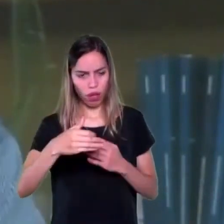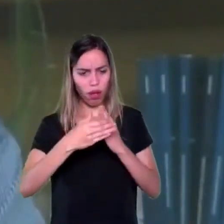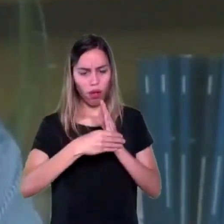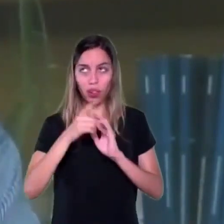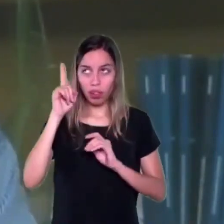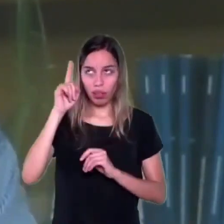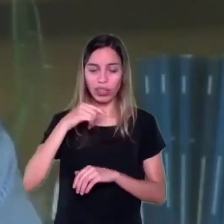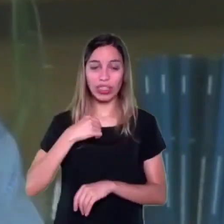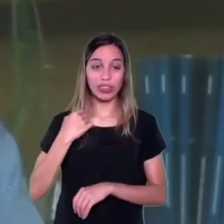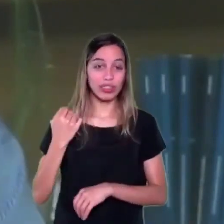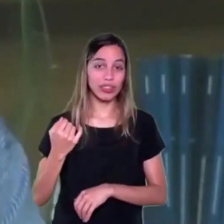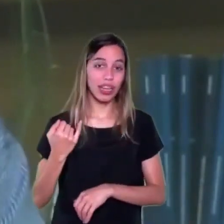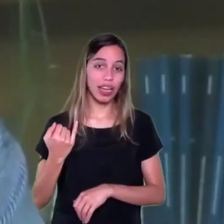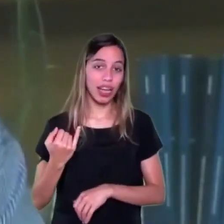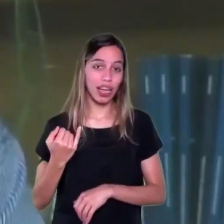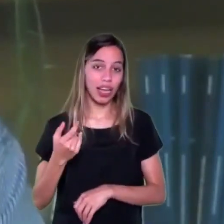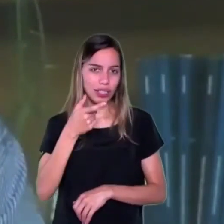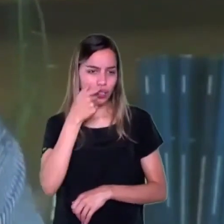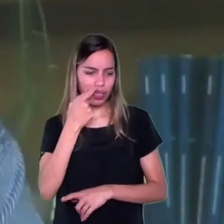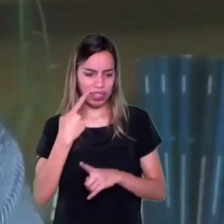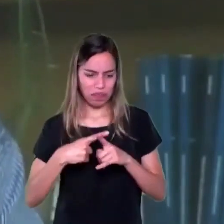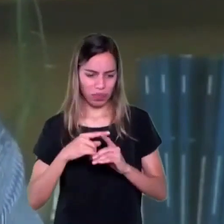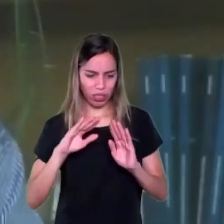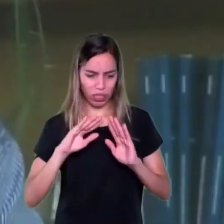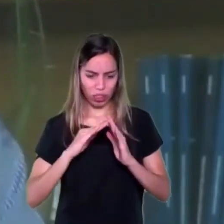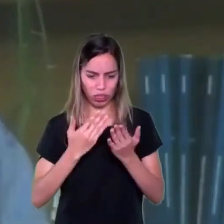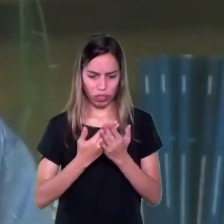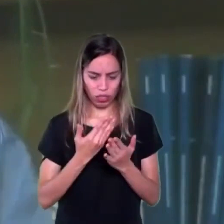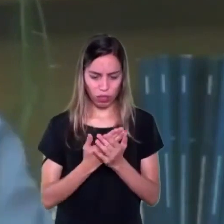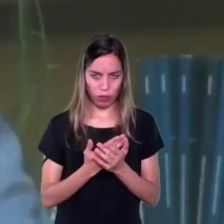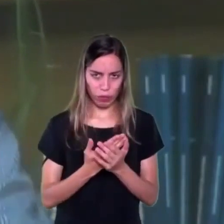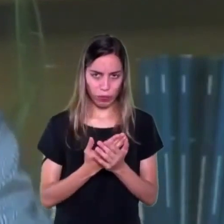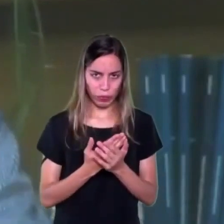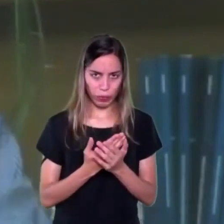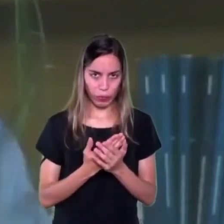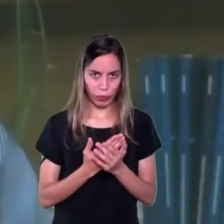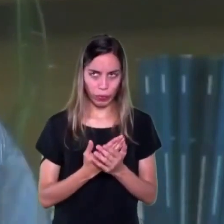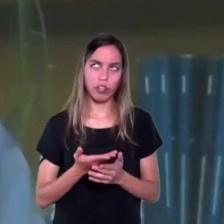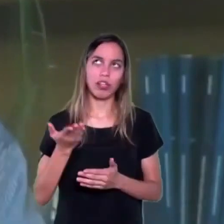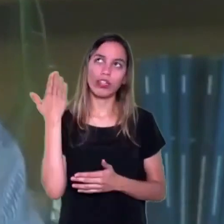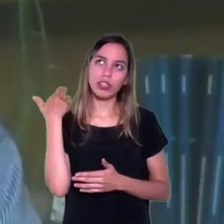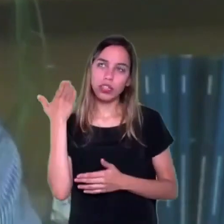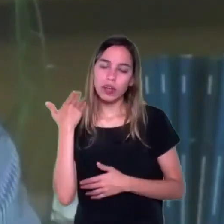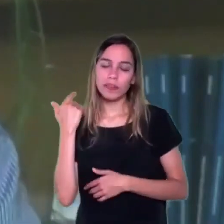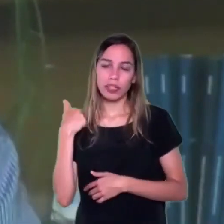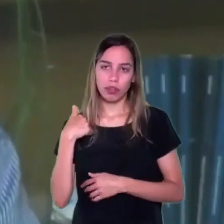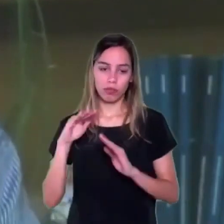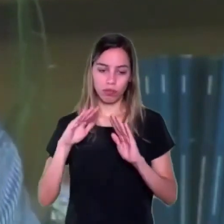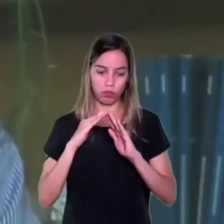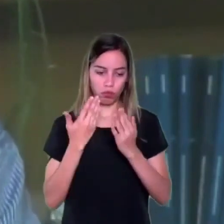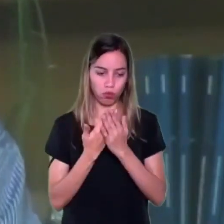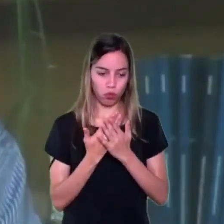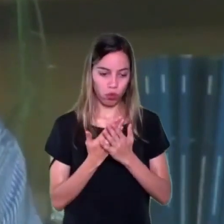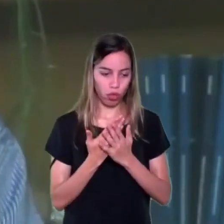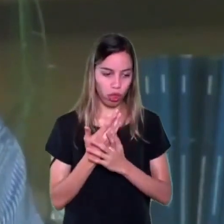na escola eu sou de um tempo em que a gente estudava e não tinha internet.